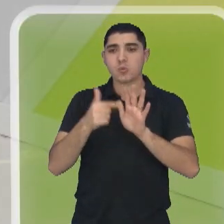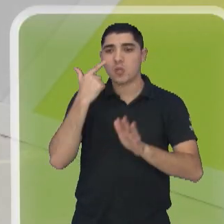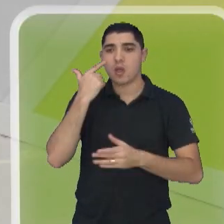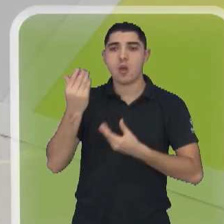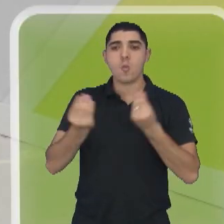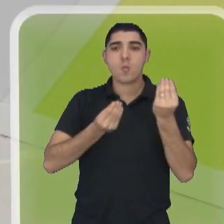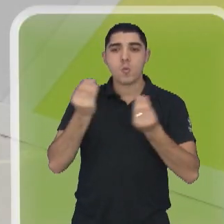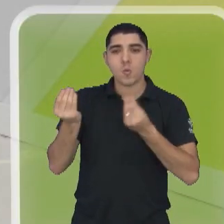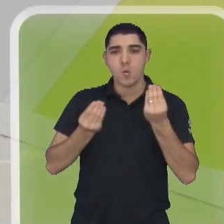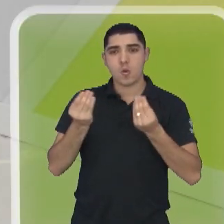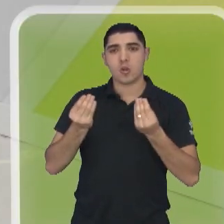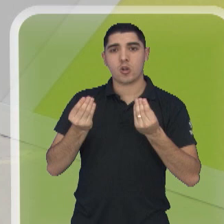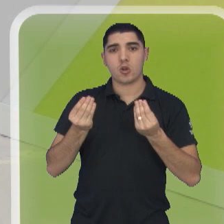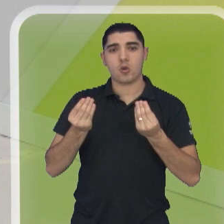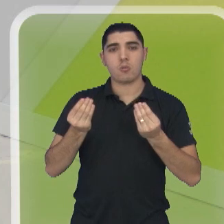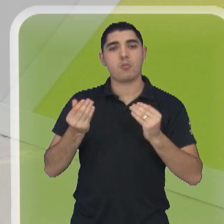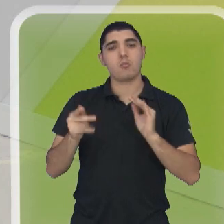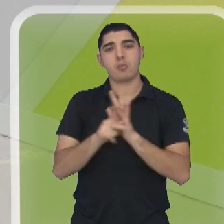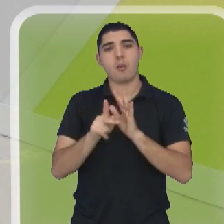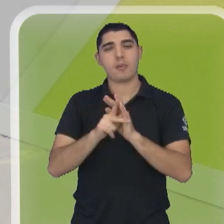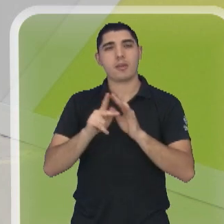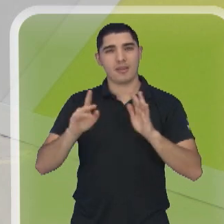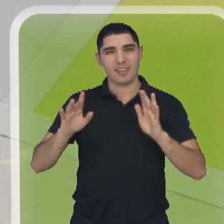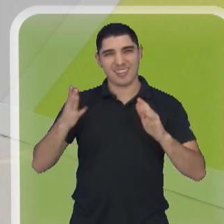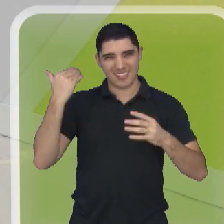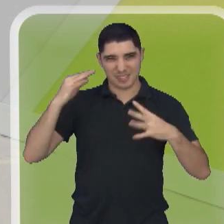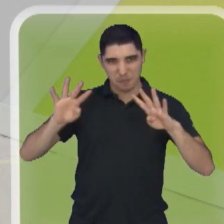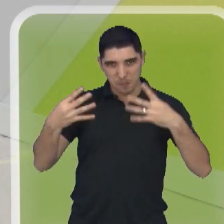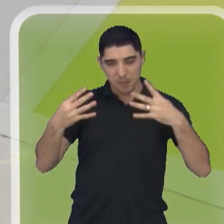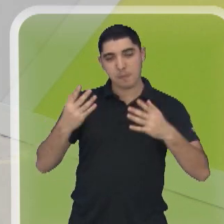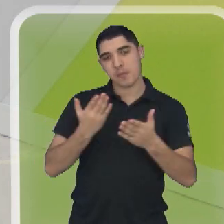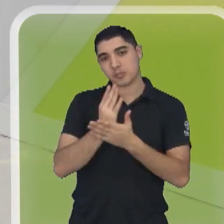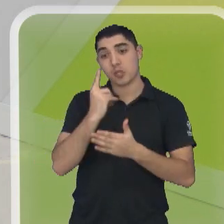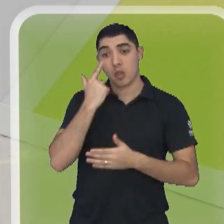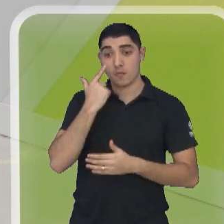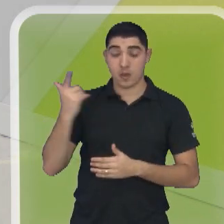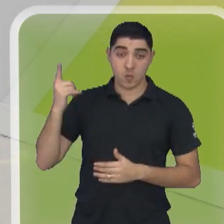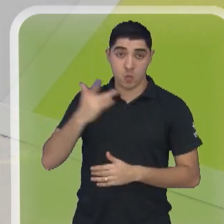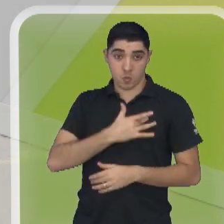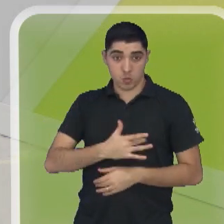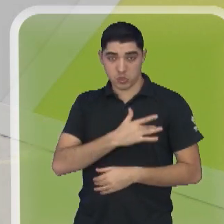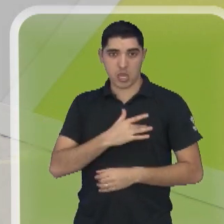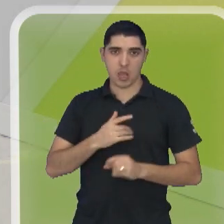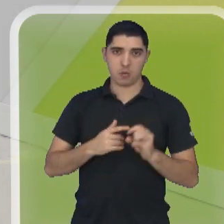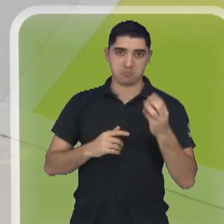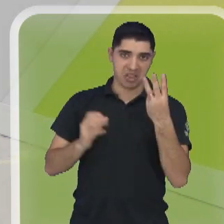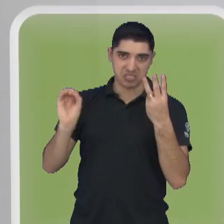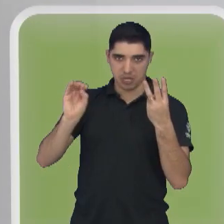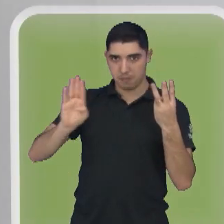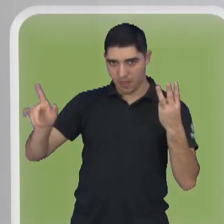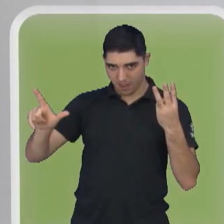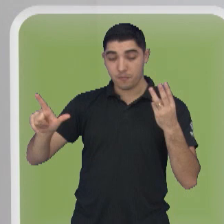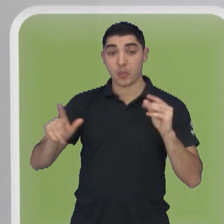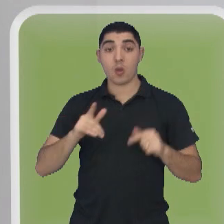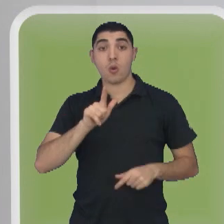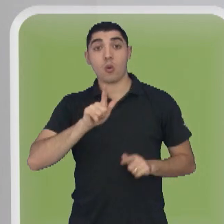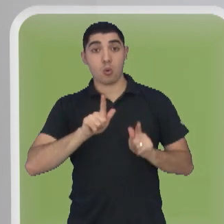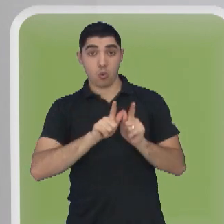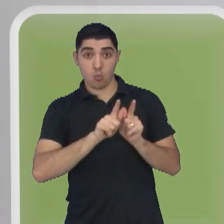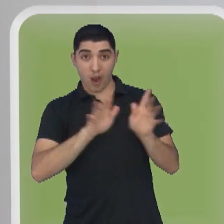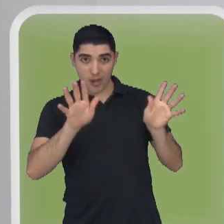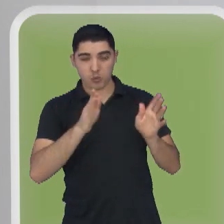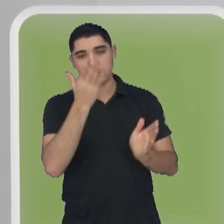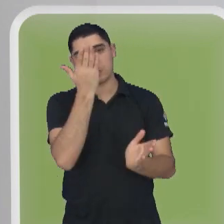ficaram a definição, né, dos playoffs. O Cruzeiro fez 2-0 no Blumenau. O Guarulhos acabou